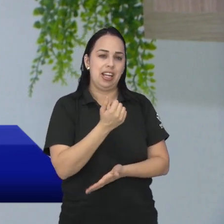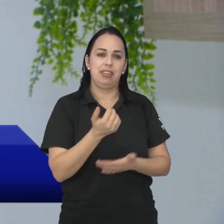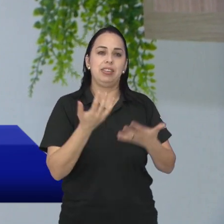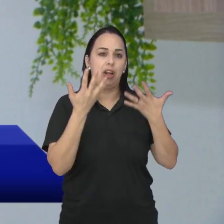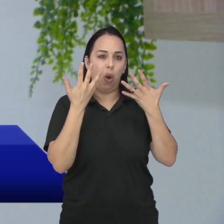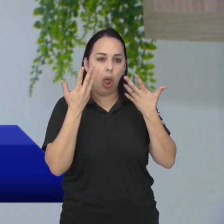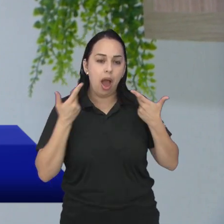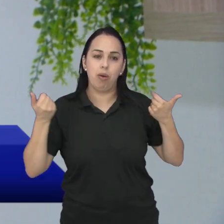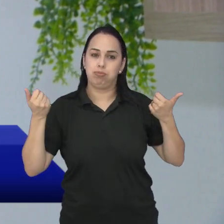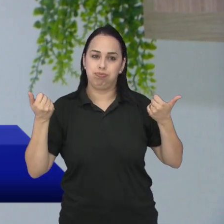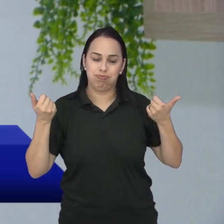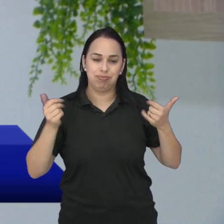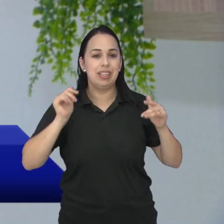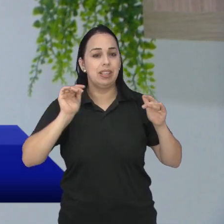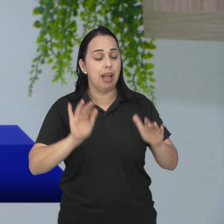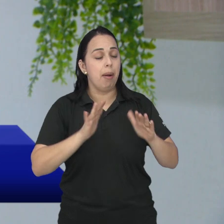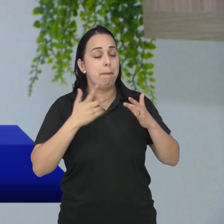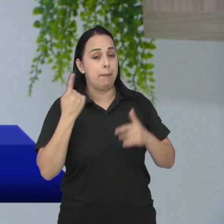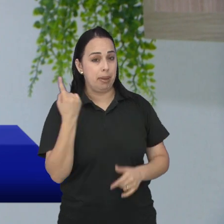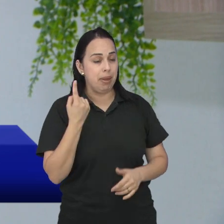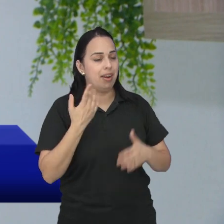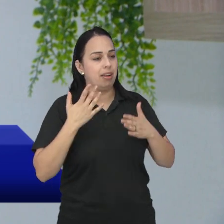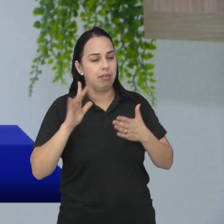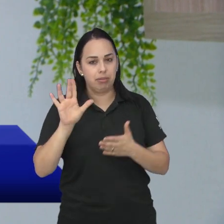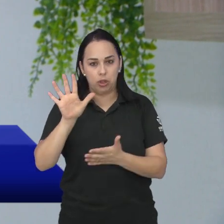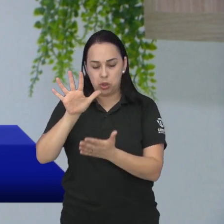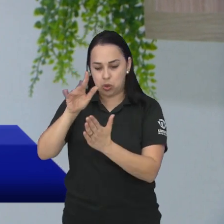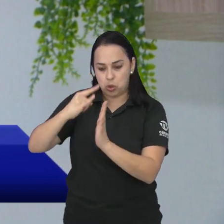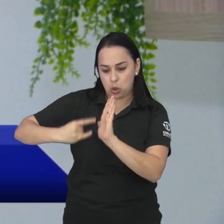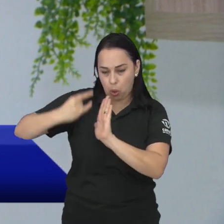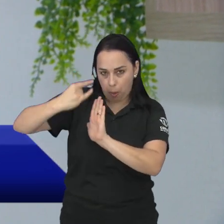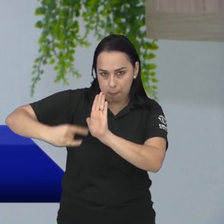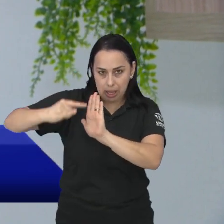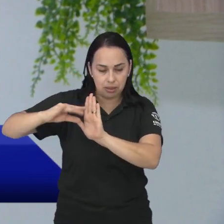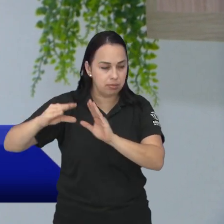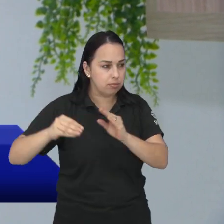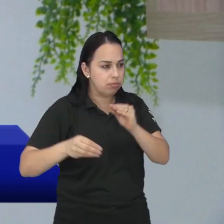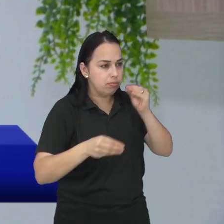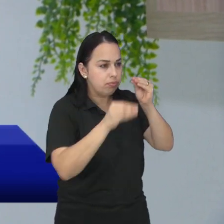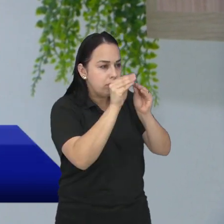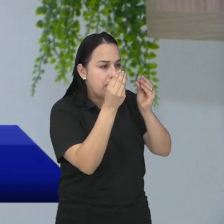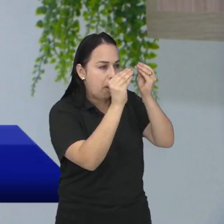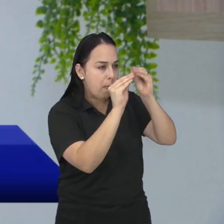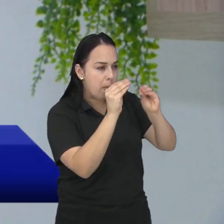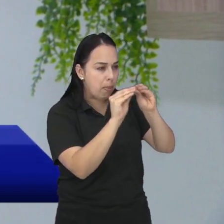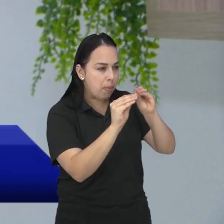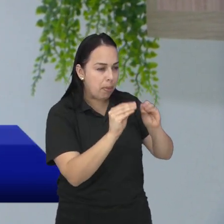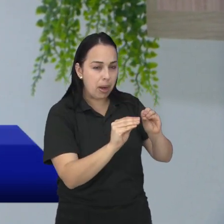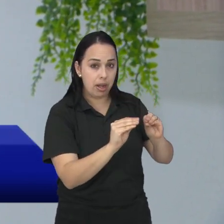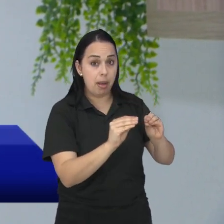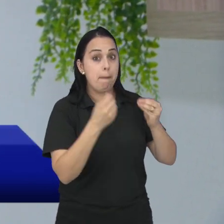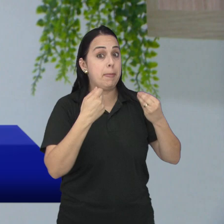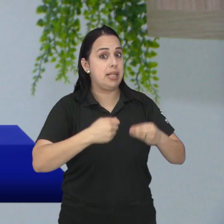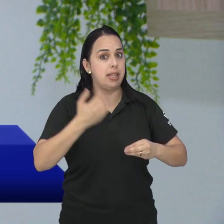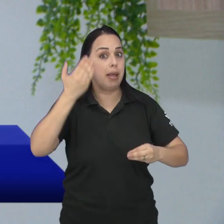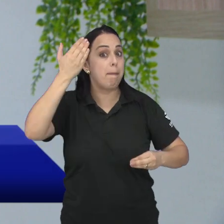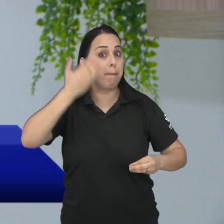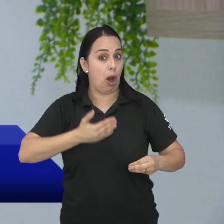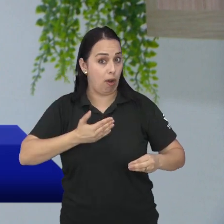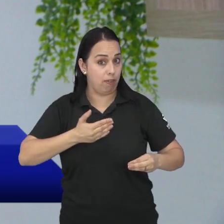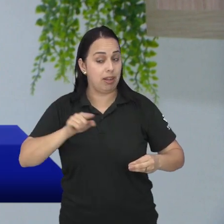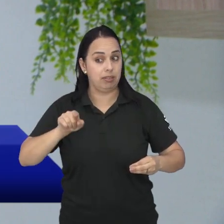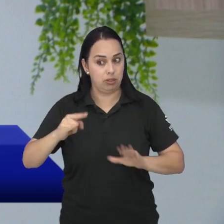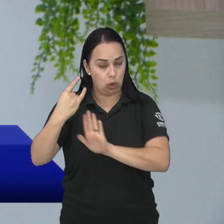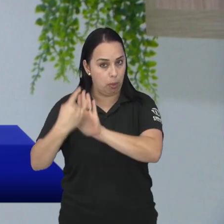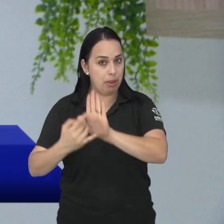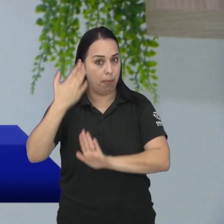disso. Então faça com calma, com todos os documentos, não declare nada que você não tenha um documento para comprovar, é necessário